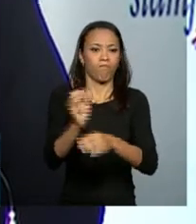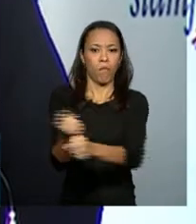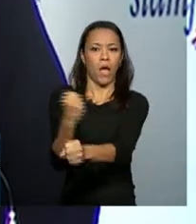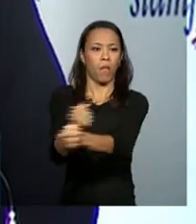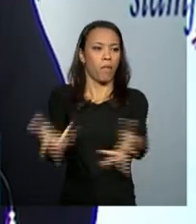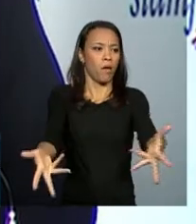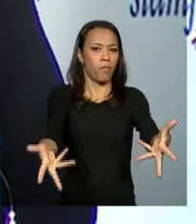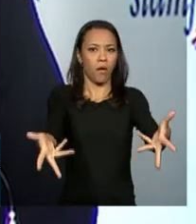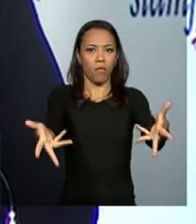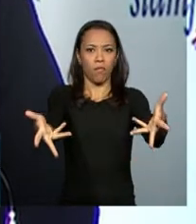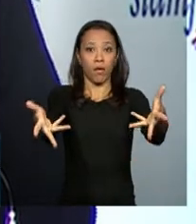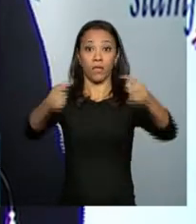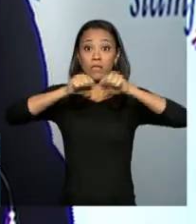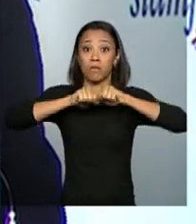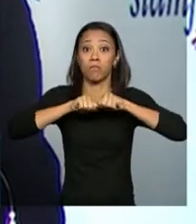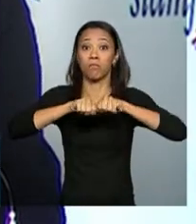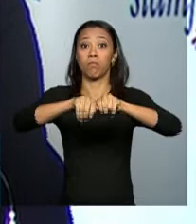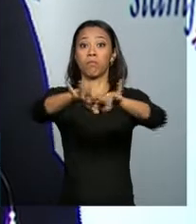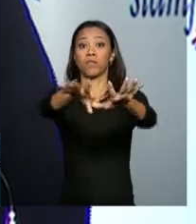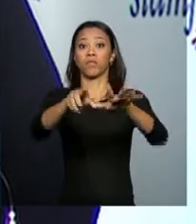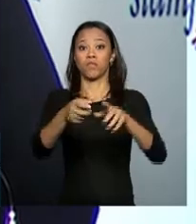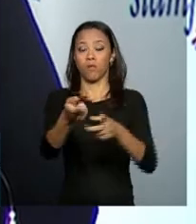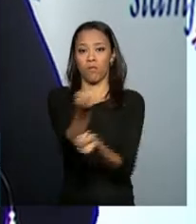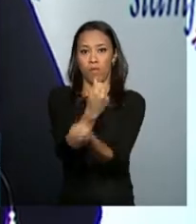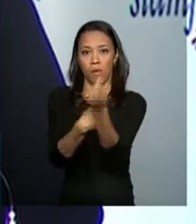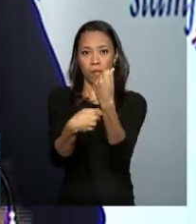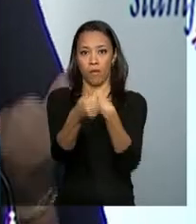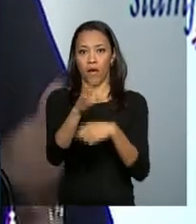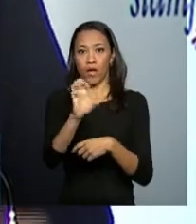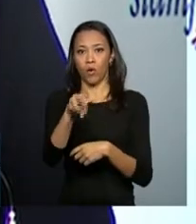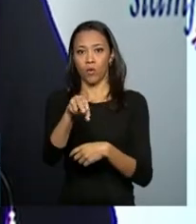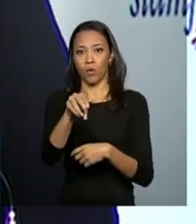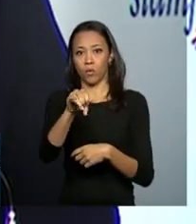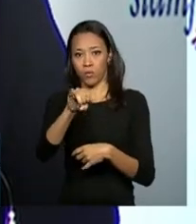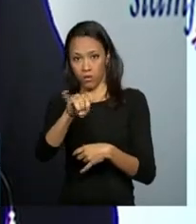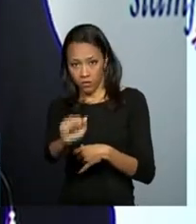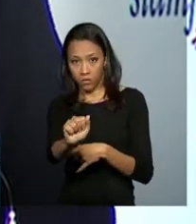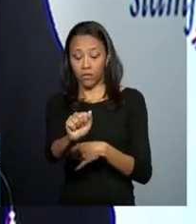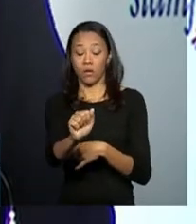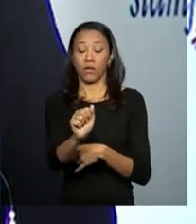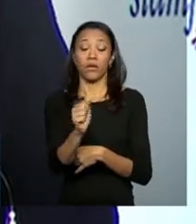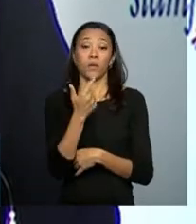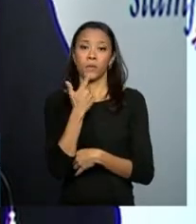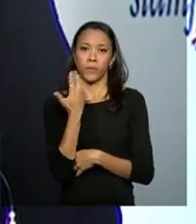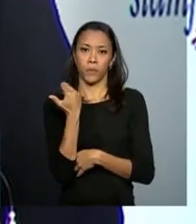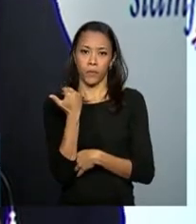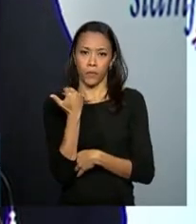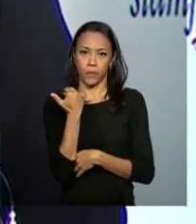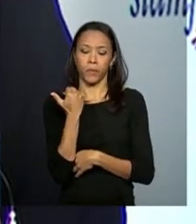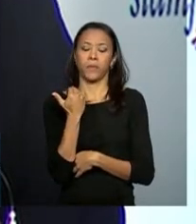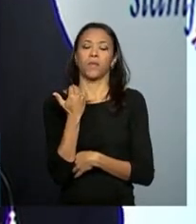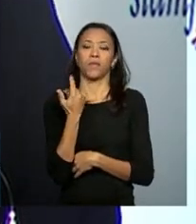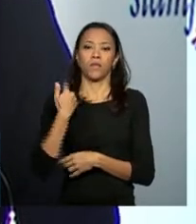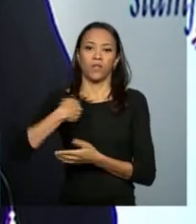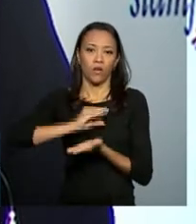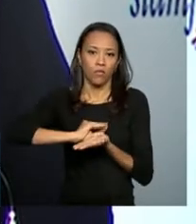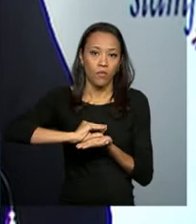de expansão da economia. Com o programa recente de investimentos em logística, que a